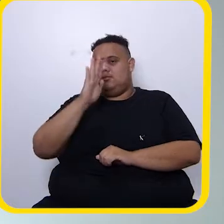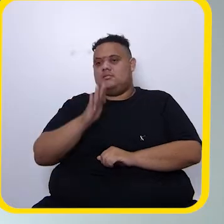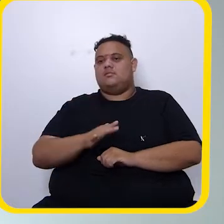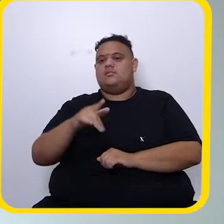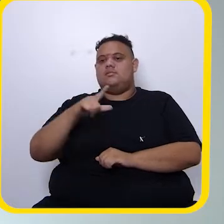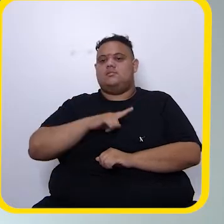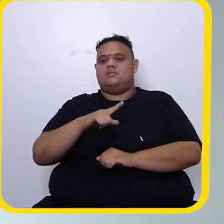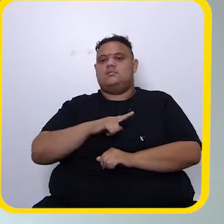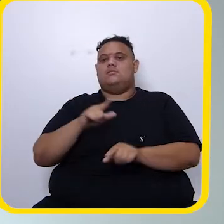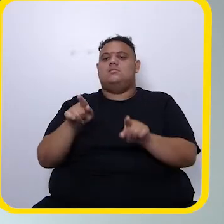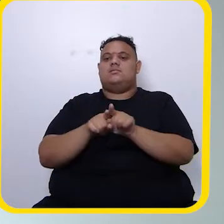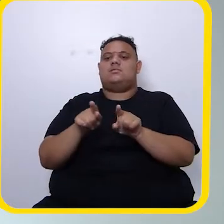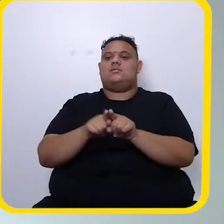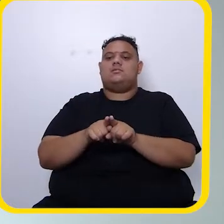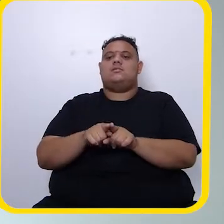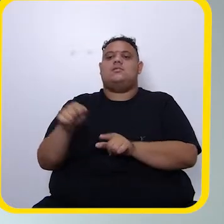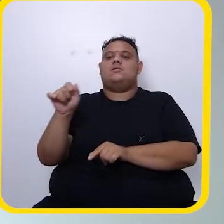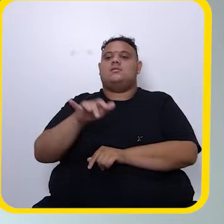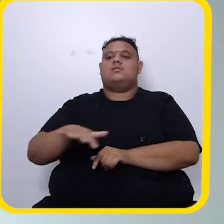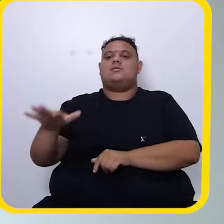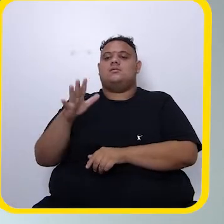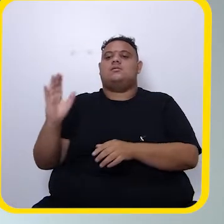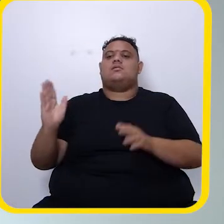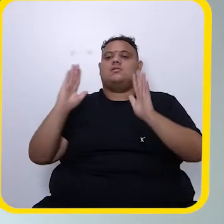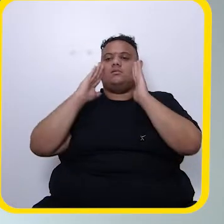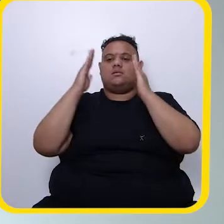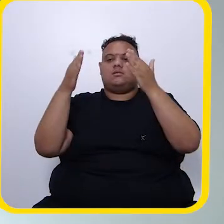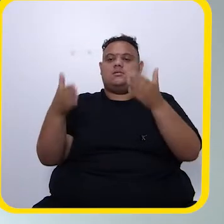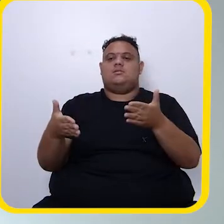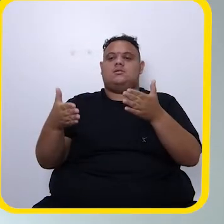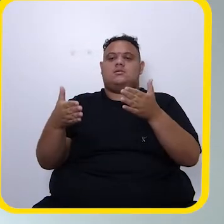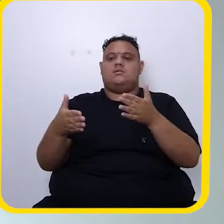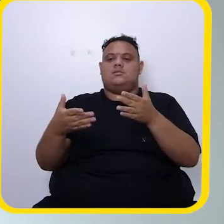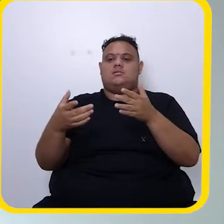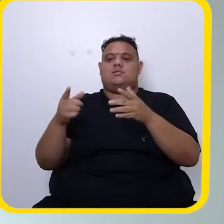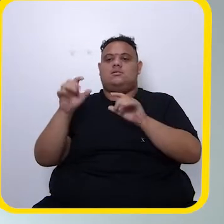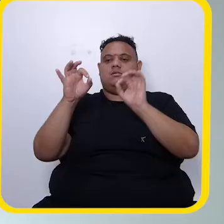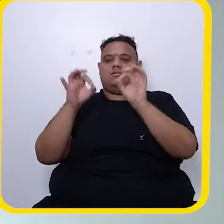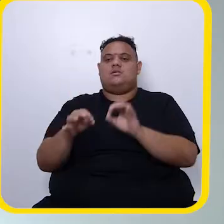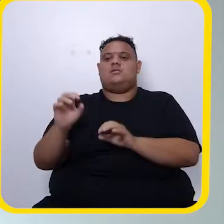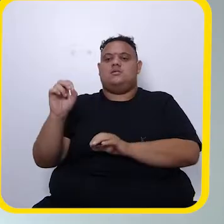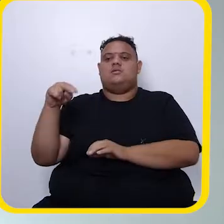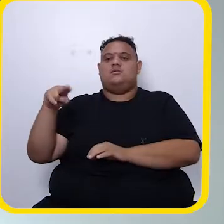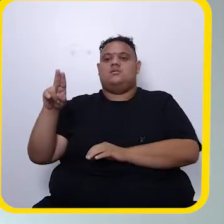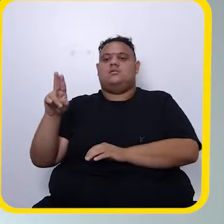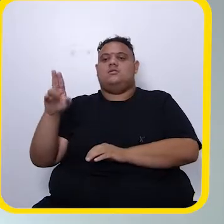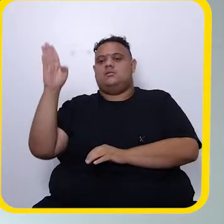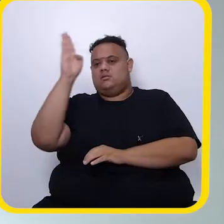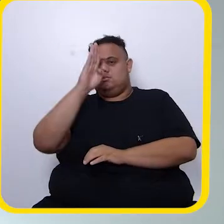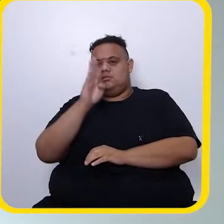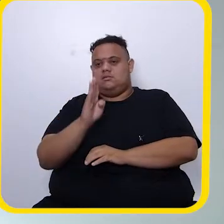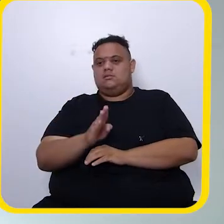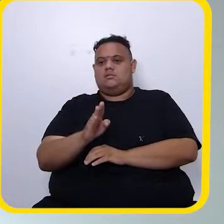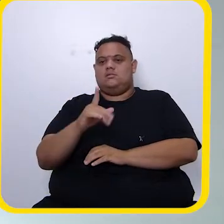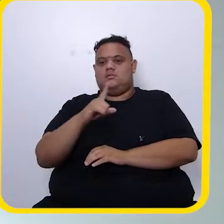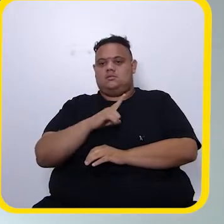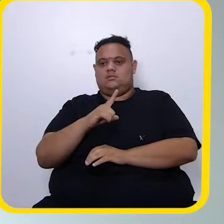Brasil, né, tem também ações, né, voltadas de pacificação da ONU, né? O